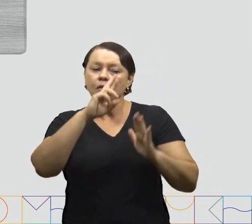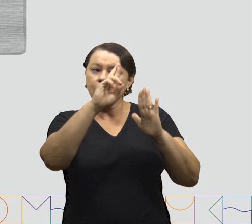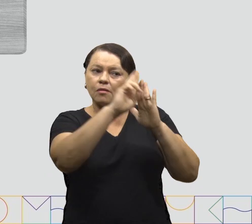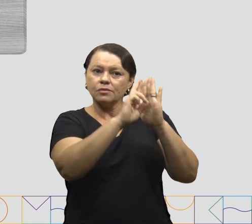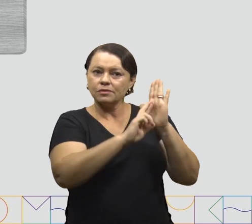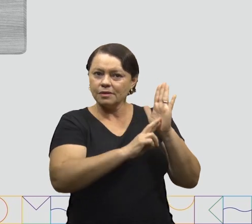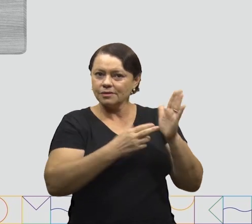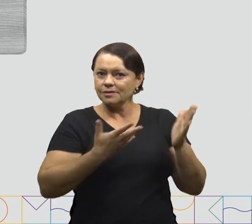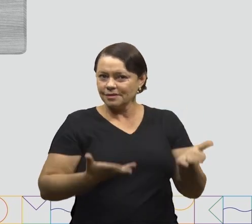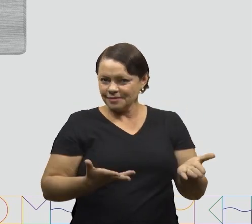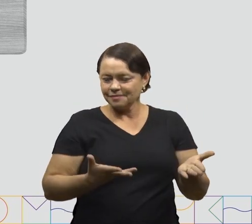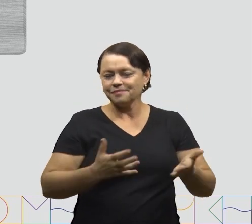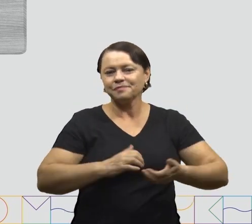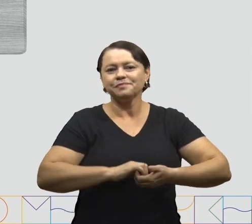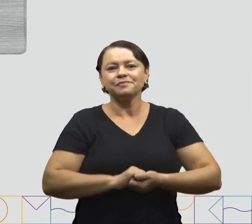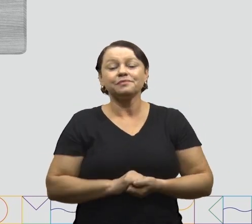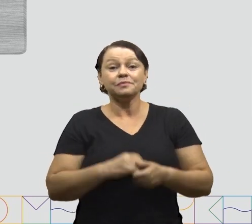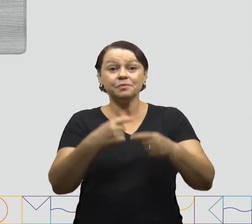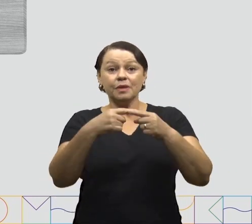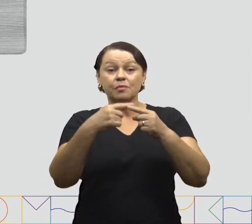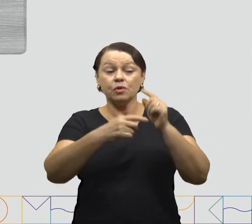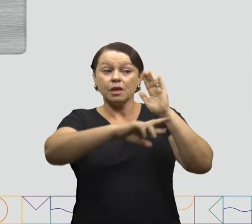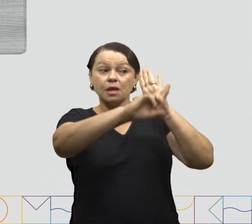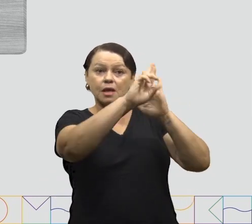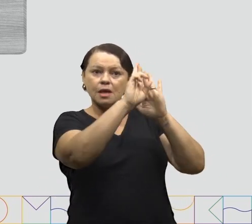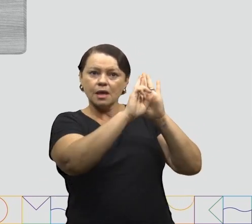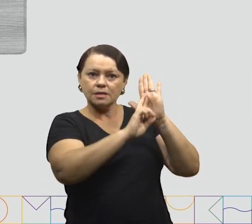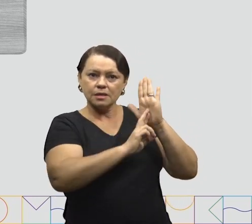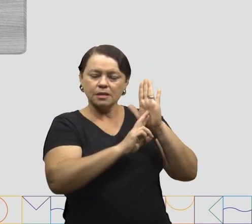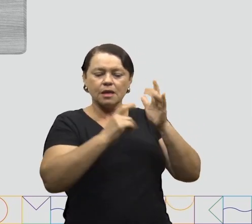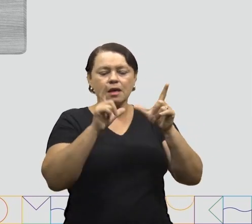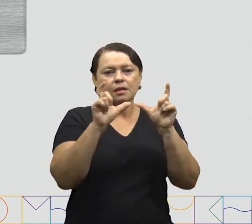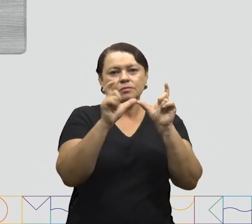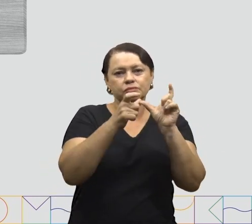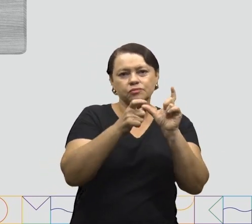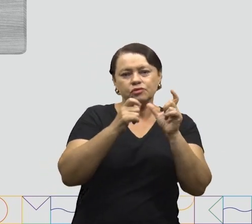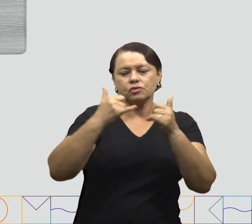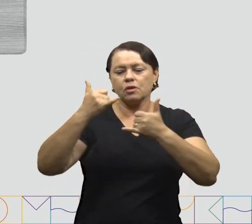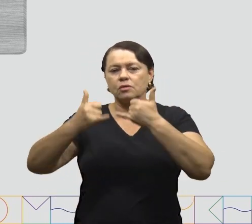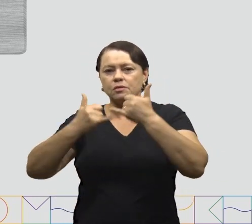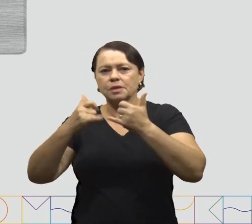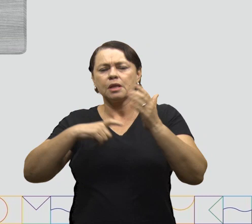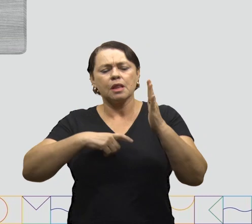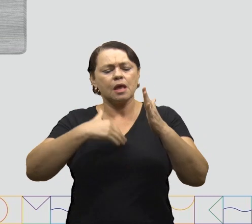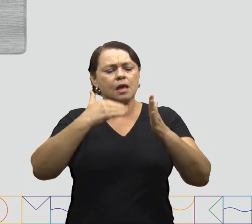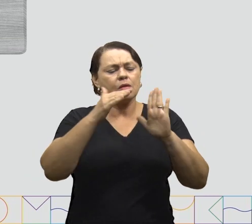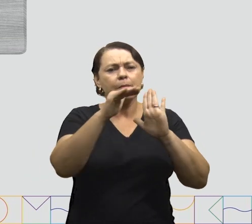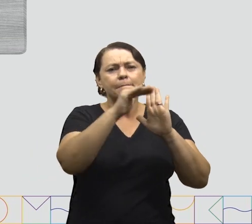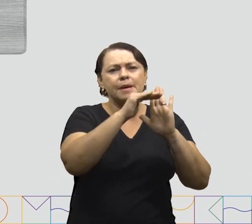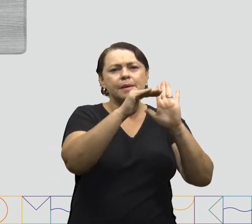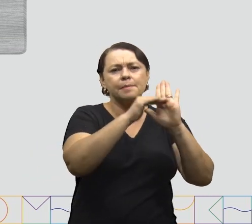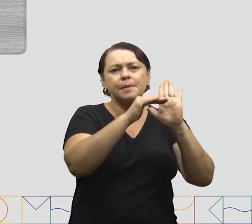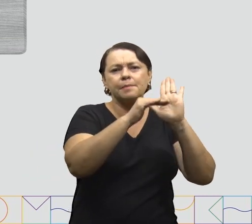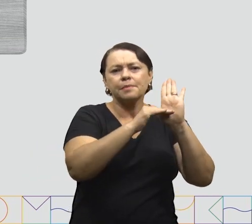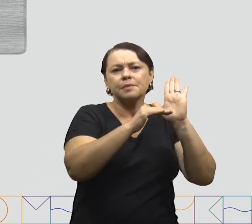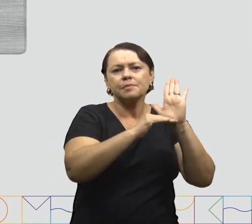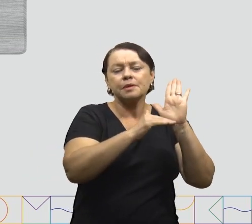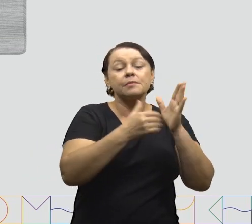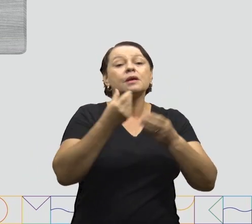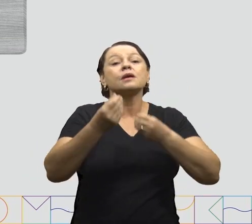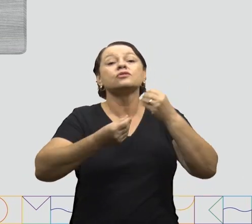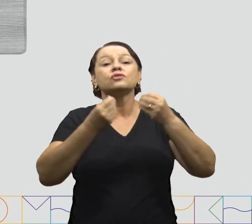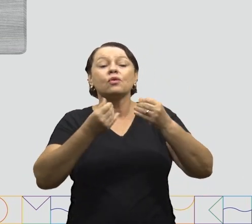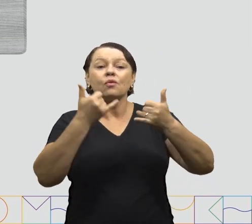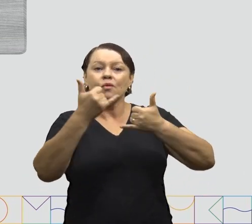dinâmica do jogo ou brincadeira. Ou seja, as regras de jogos e brincadeiras trazem todo o passo a passo para a realização de um